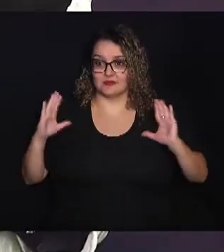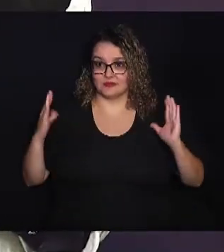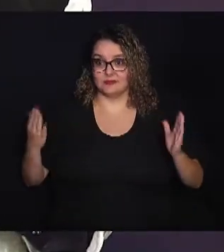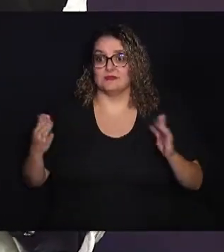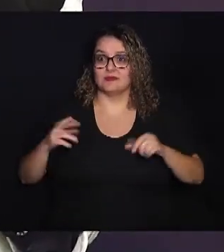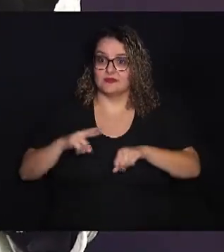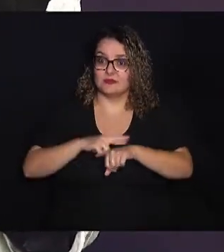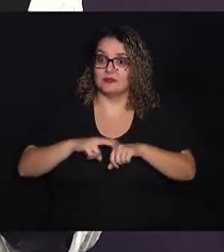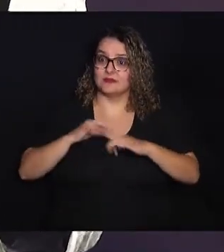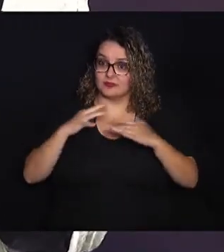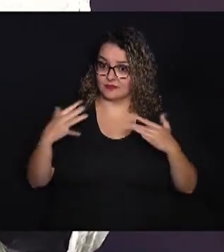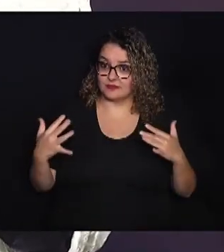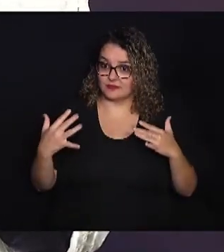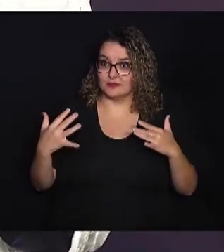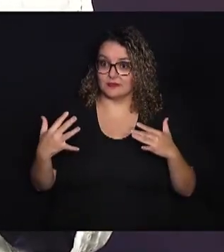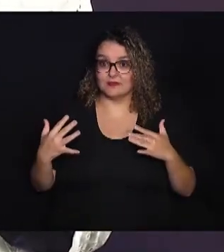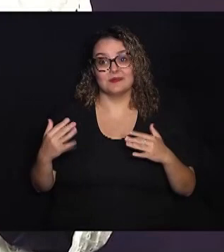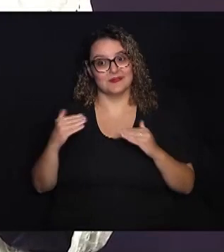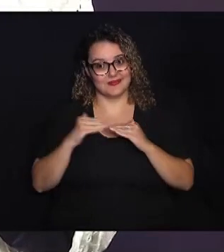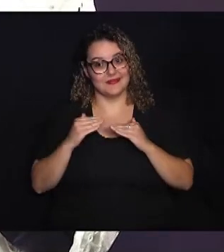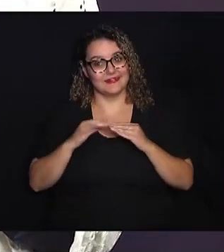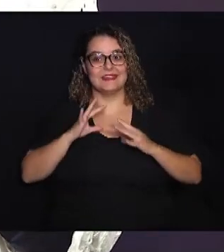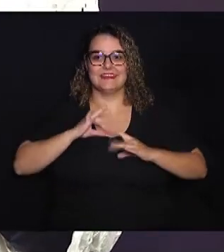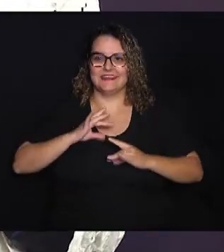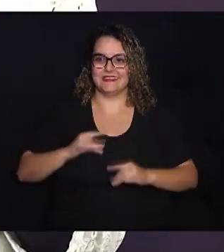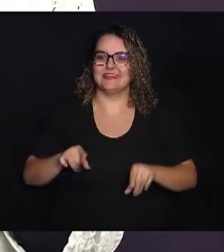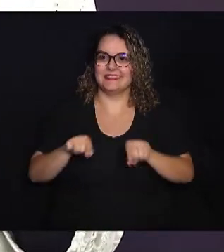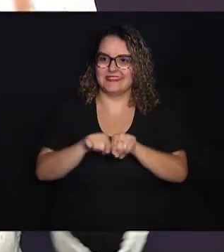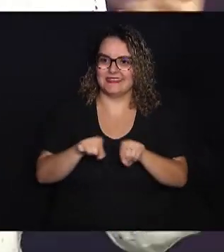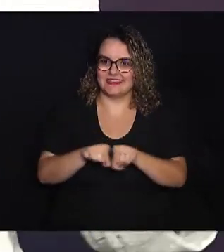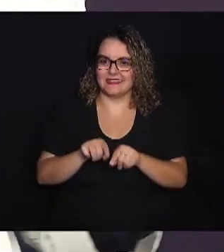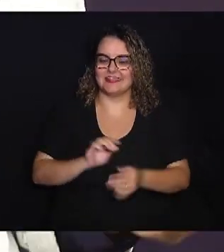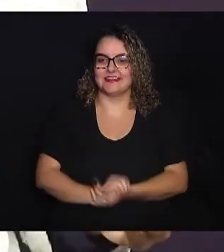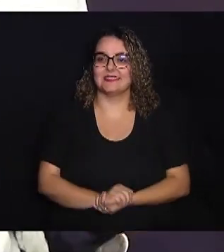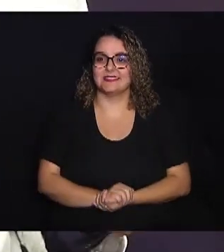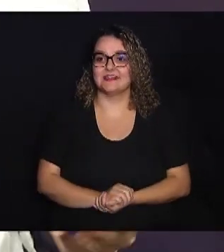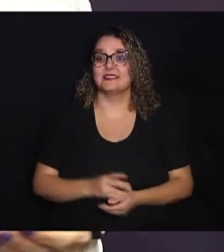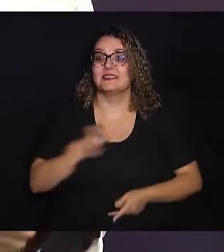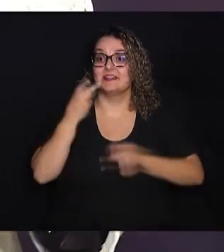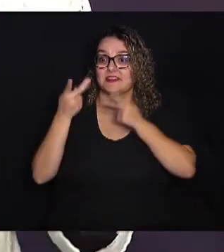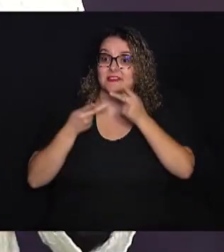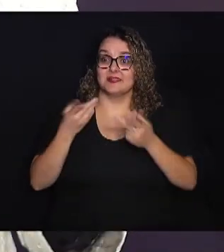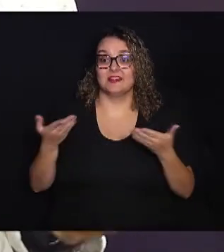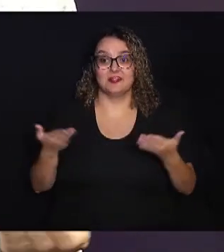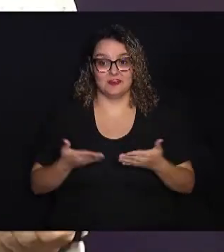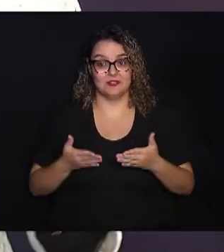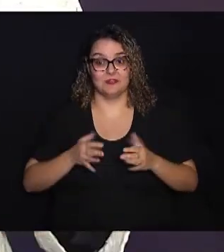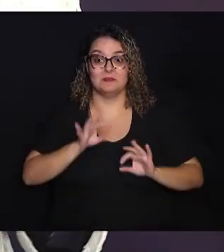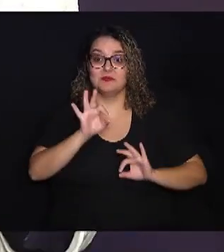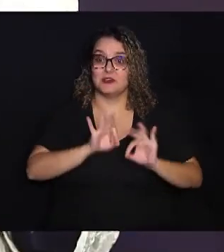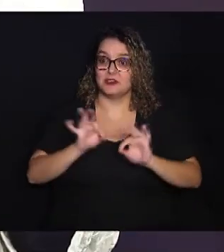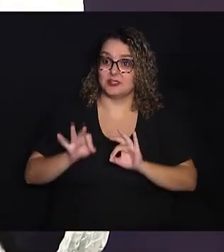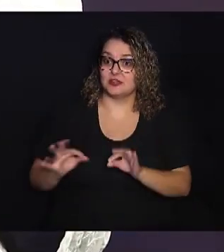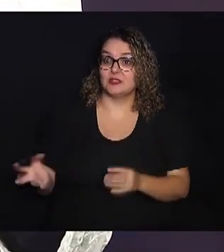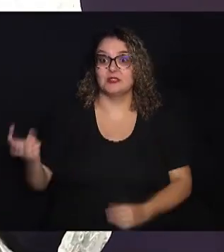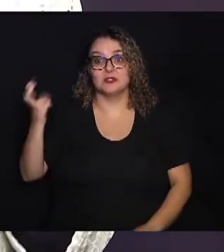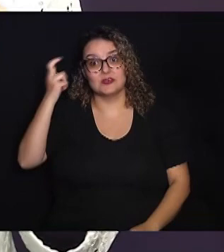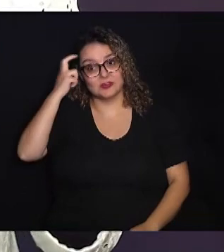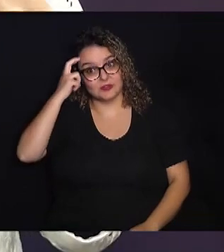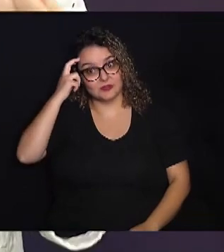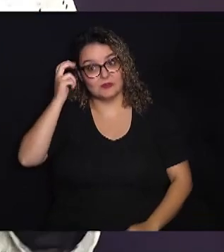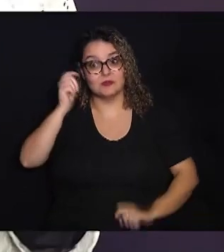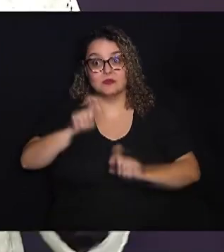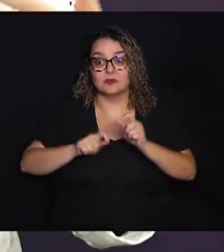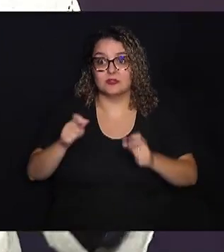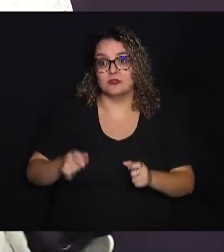bem vibrante, combinando com a minha camisa, inclusive. E a gente vai falar hoje sobre projetos culturais voltados para pessoas que têm a